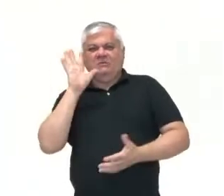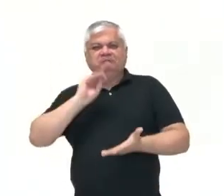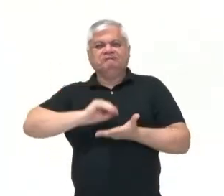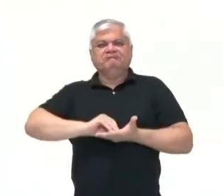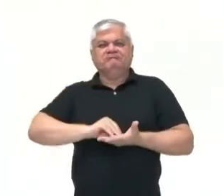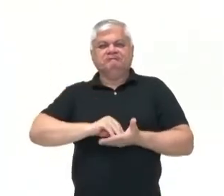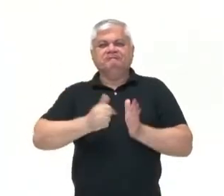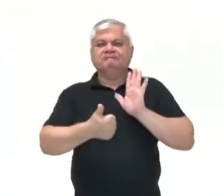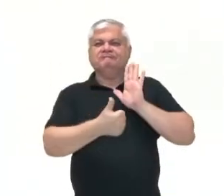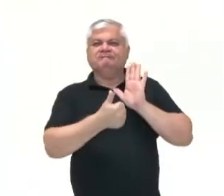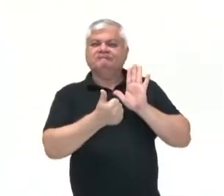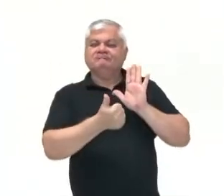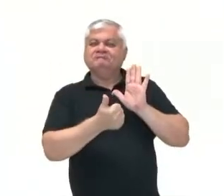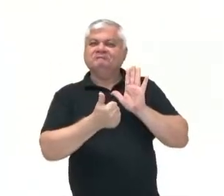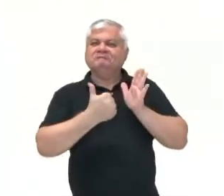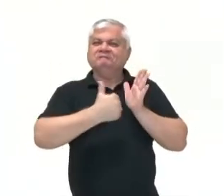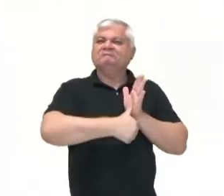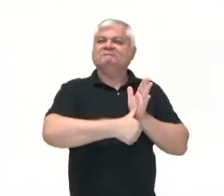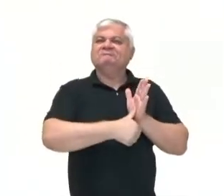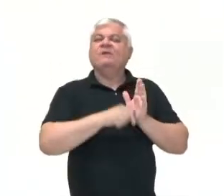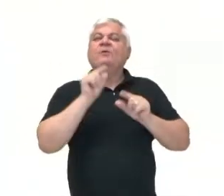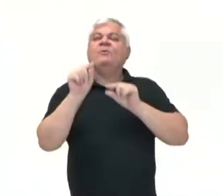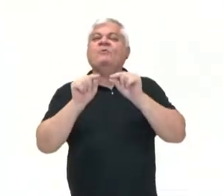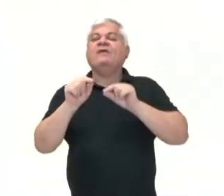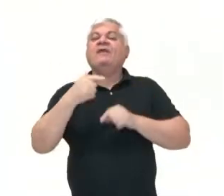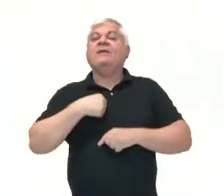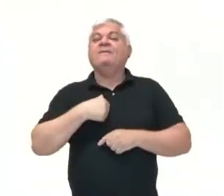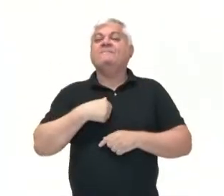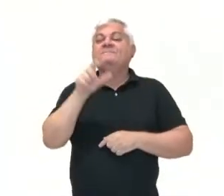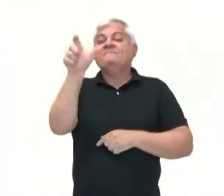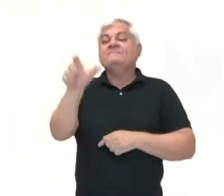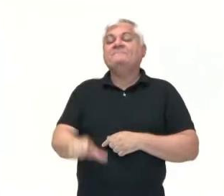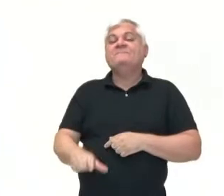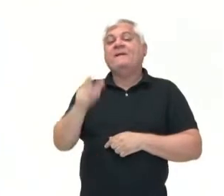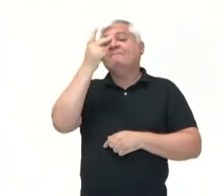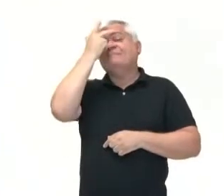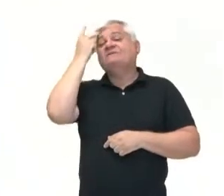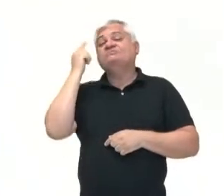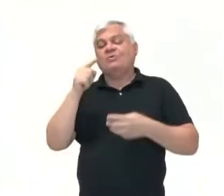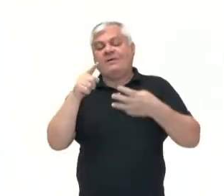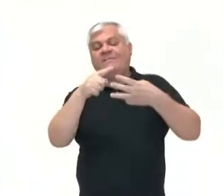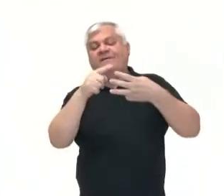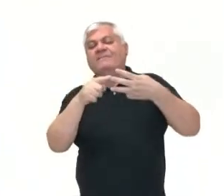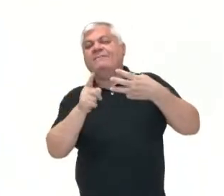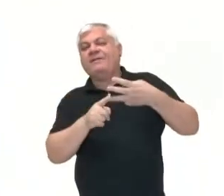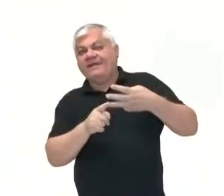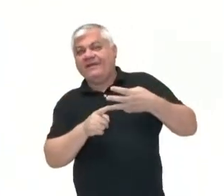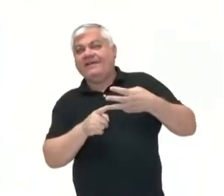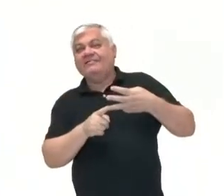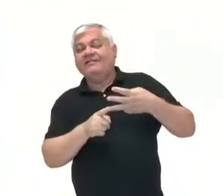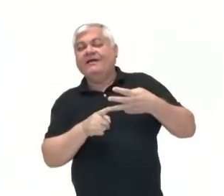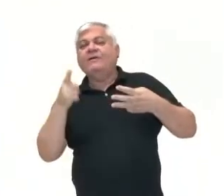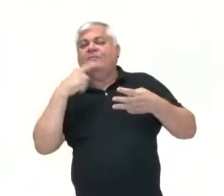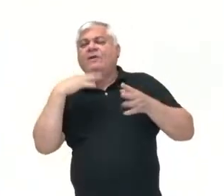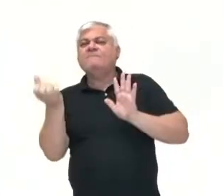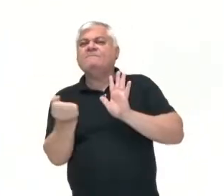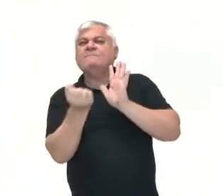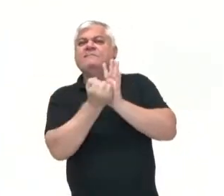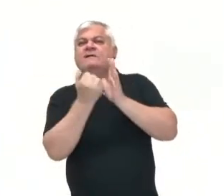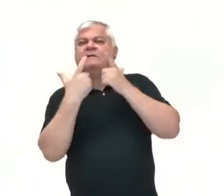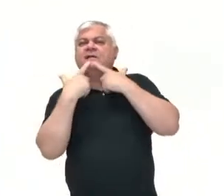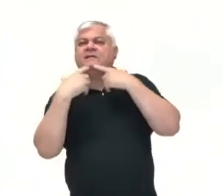a pergunta é: em que pessoa do discurso esse poema foi escrito? Que marcas linguísticas presentes no